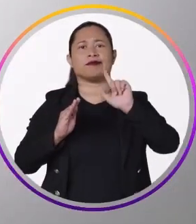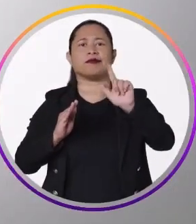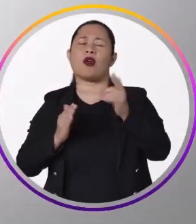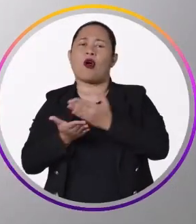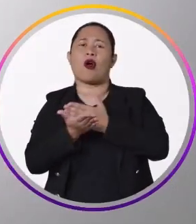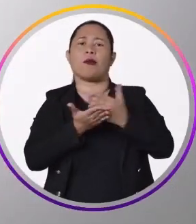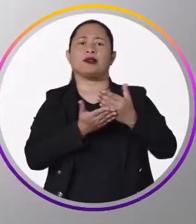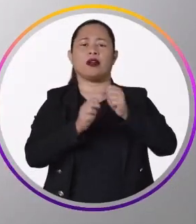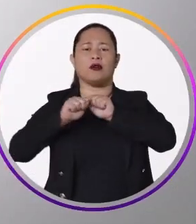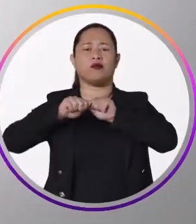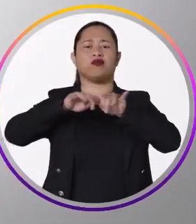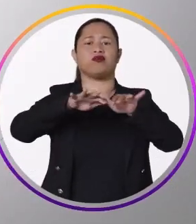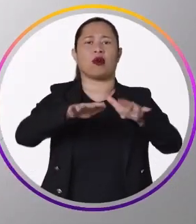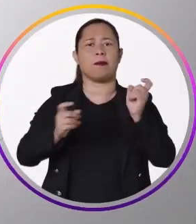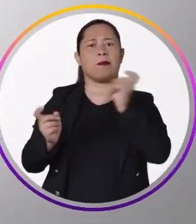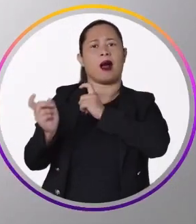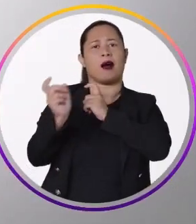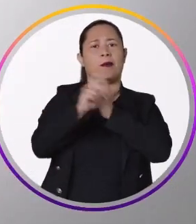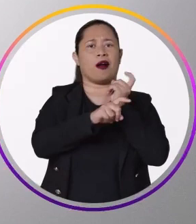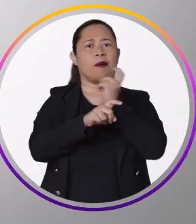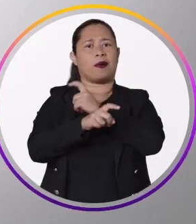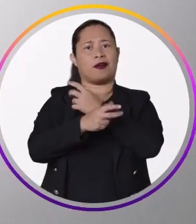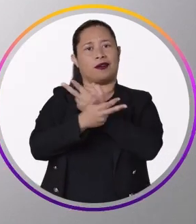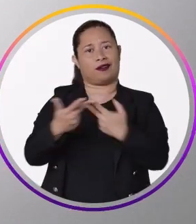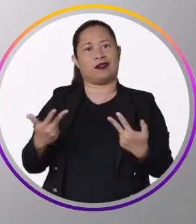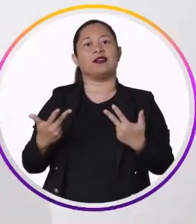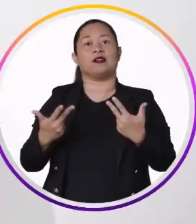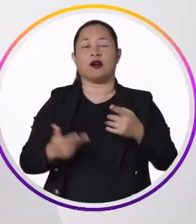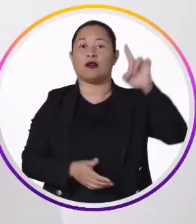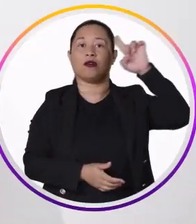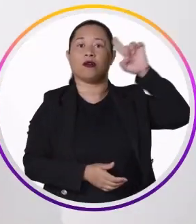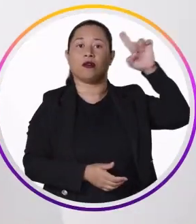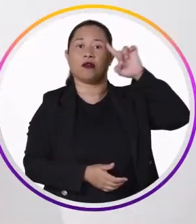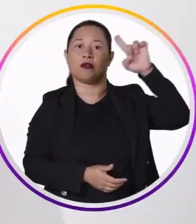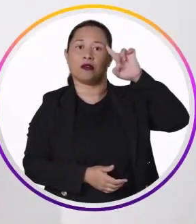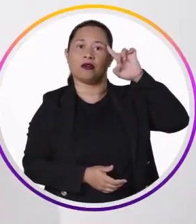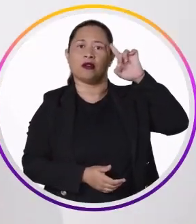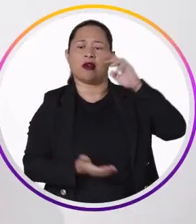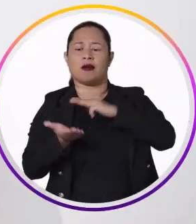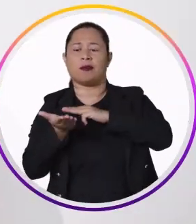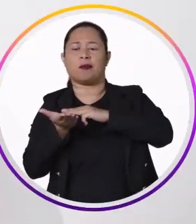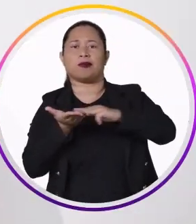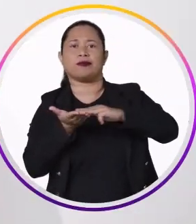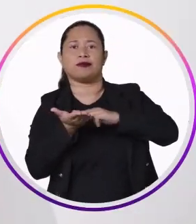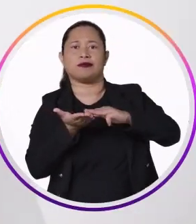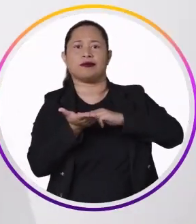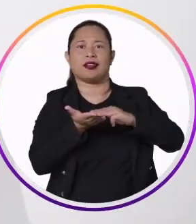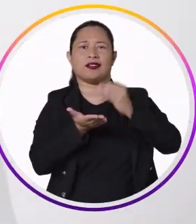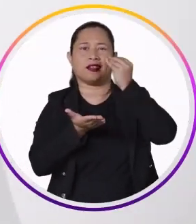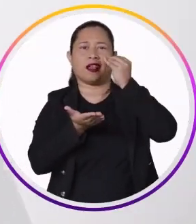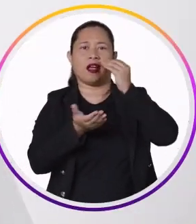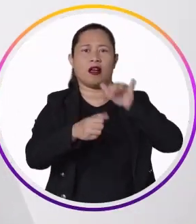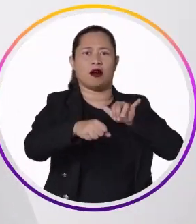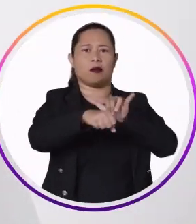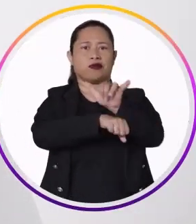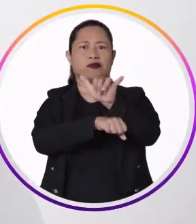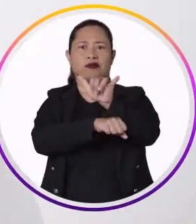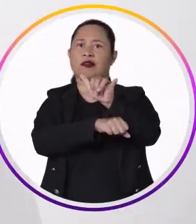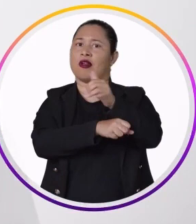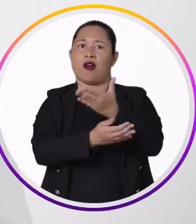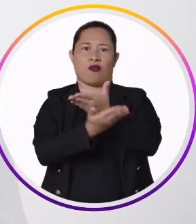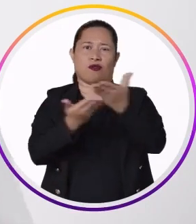Raquel, começaram a disseminar mentiras e fake news. Todo dia chegam mensagens para tentar te